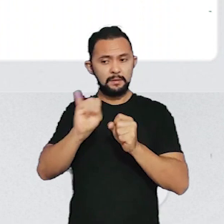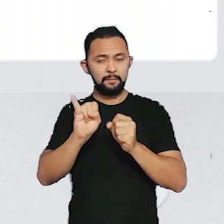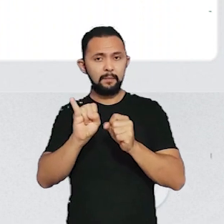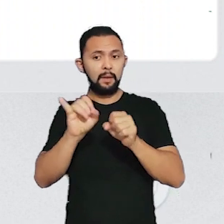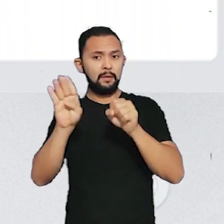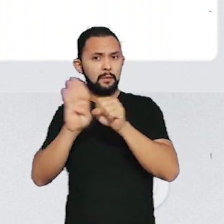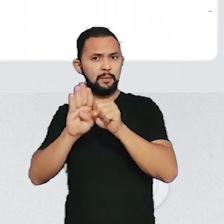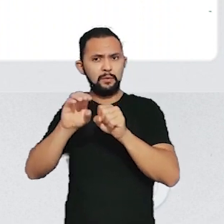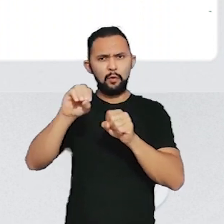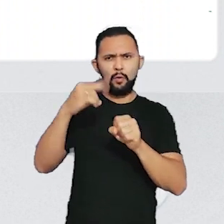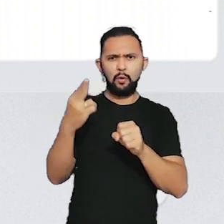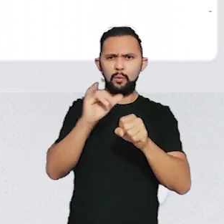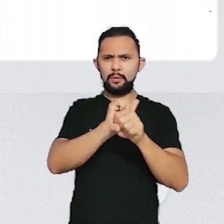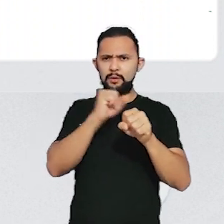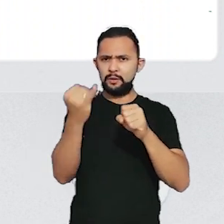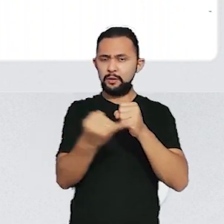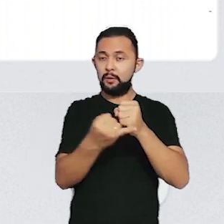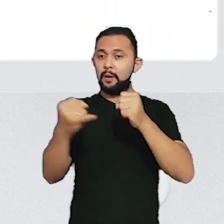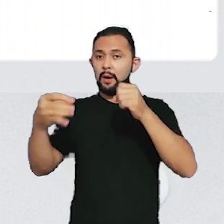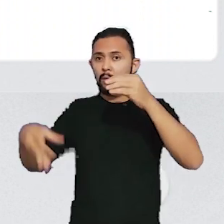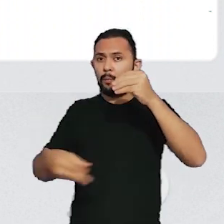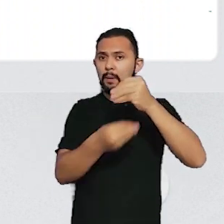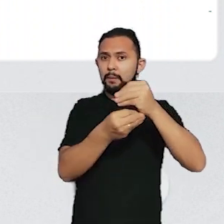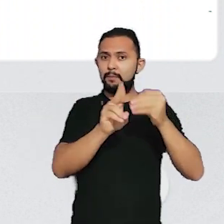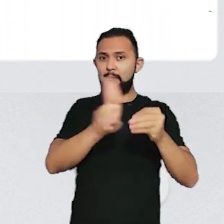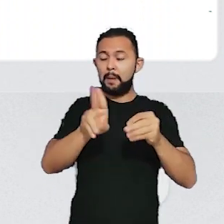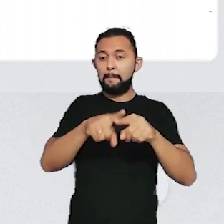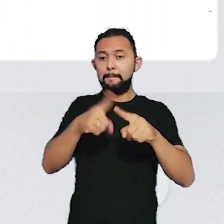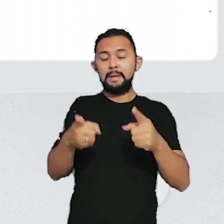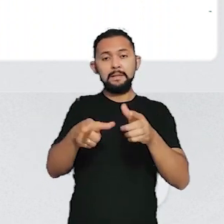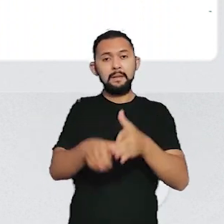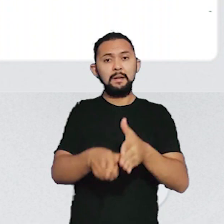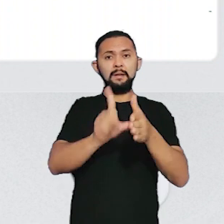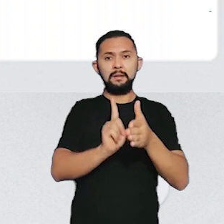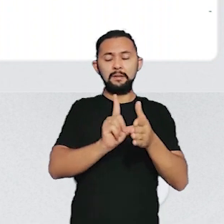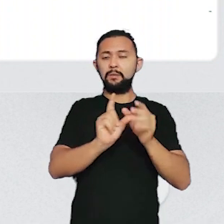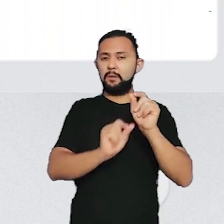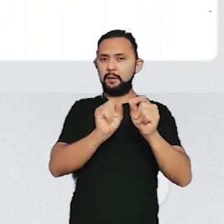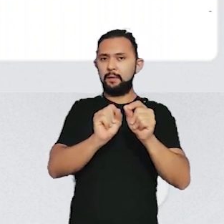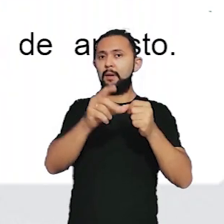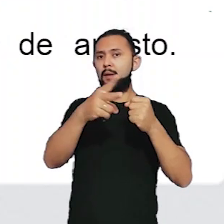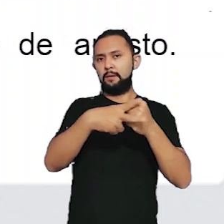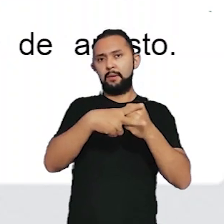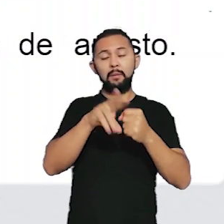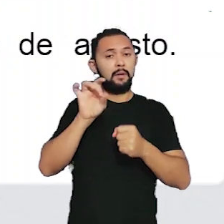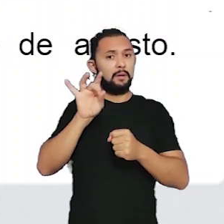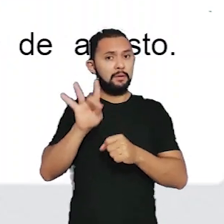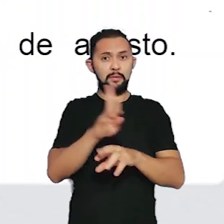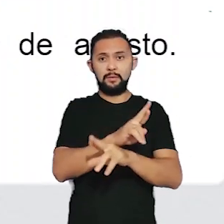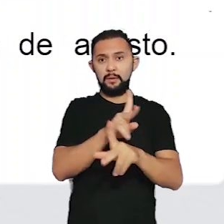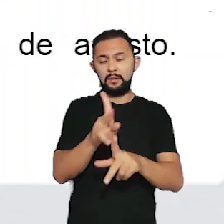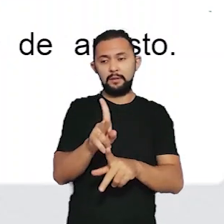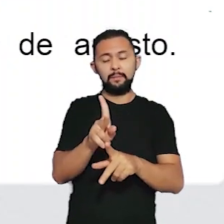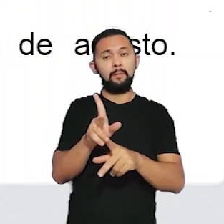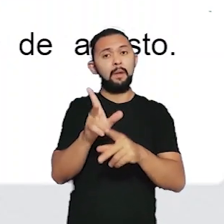Se a palavra que vai vir antes da preposição for um verbo, é objeto indireto. Então, a diferença das duas somente é essa. As duas